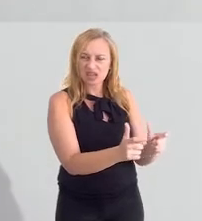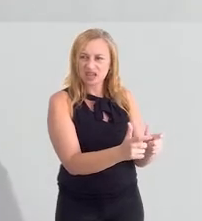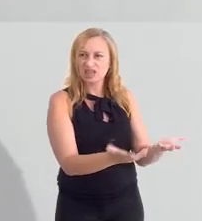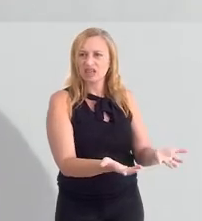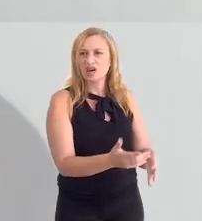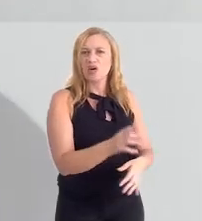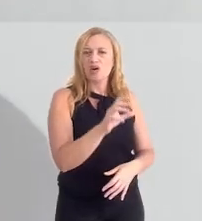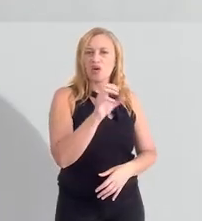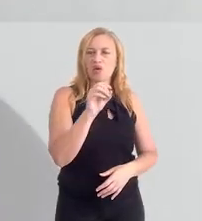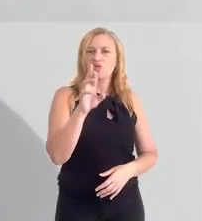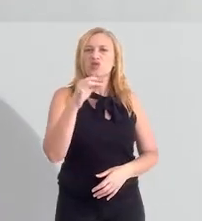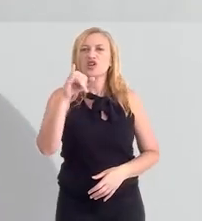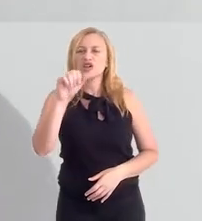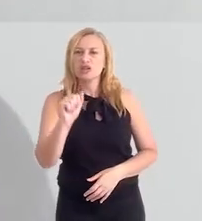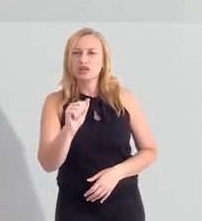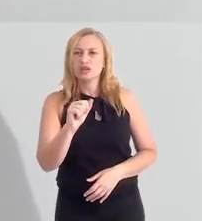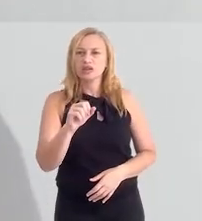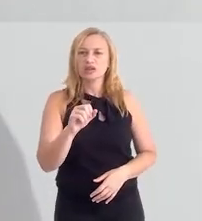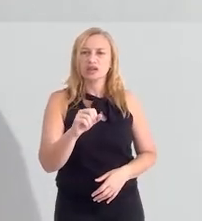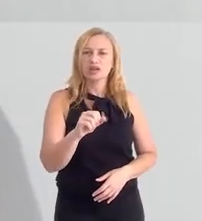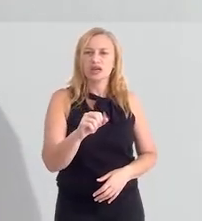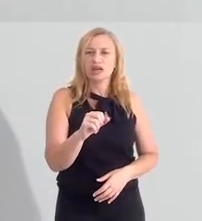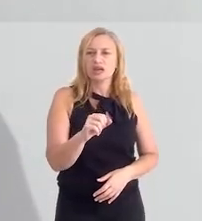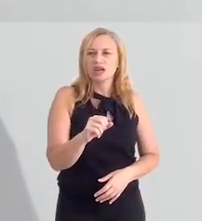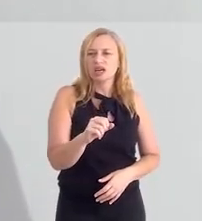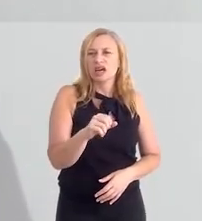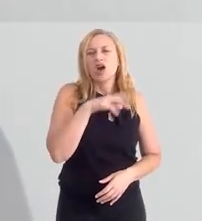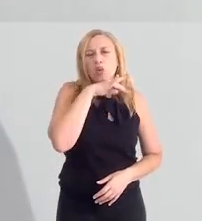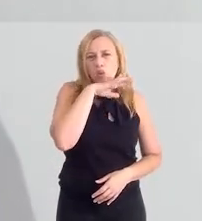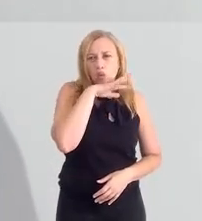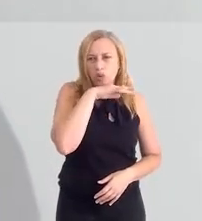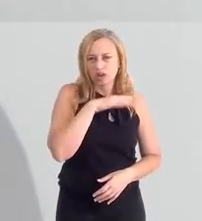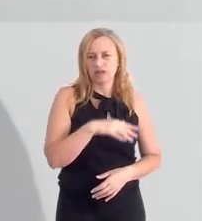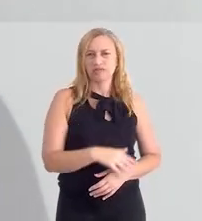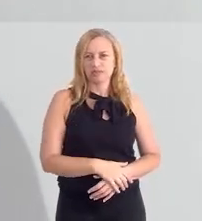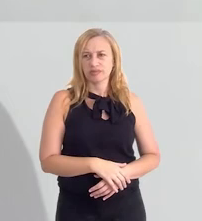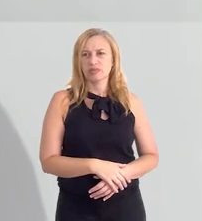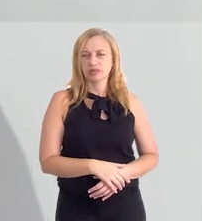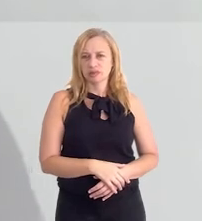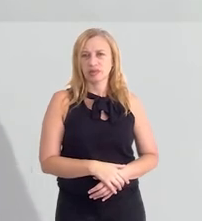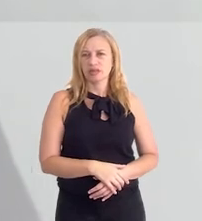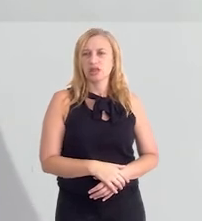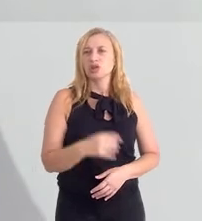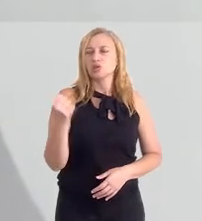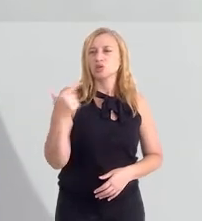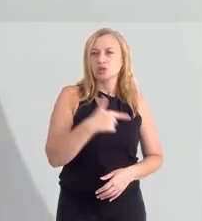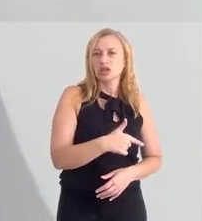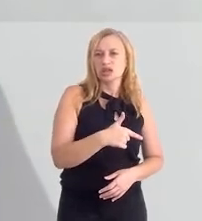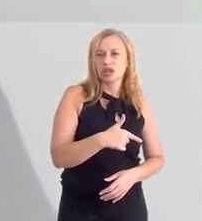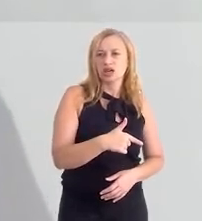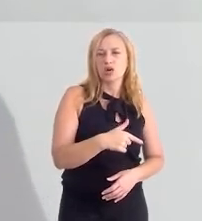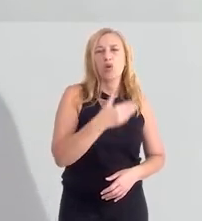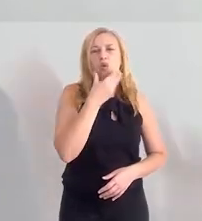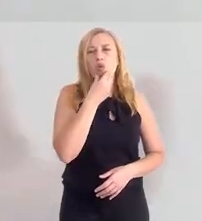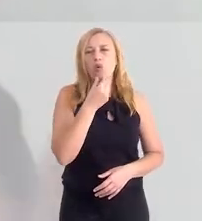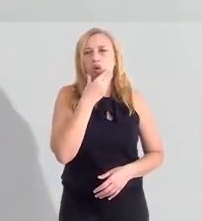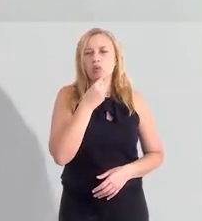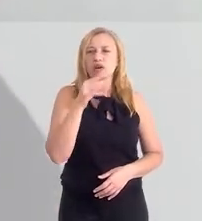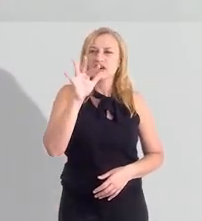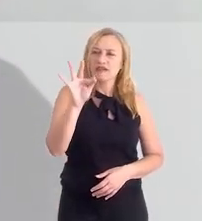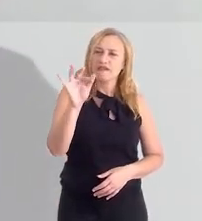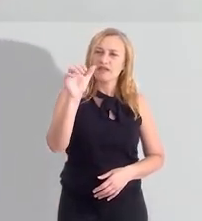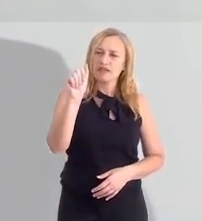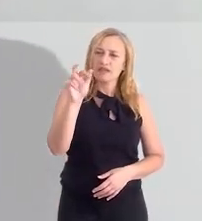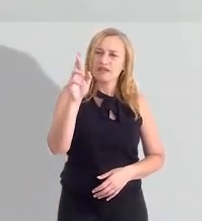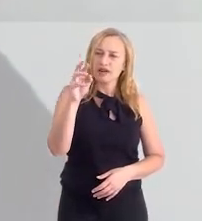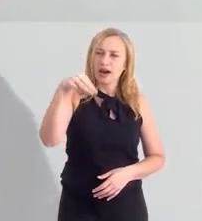na cidadezinha, ele importa de Joinville, ele é menos importante que o boticário, que era o Monsieur Homais. E ela tem, então, todos conhecem a